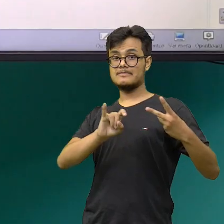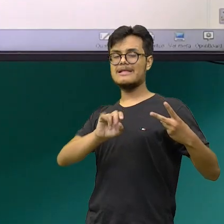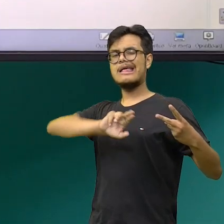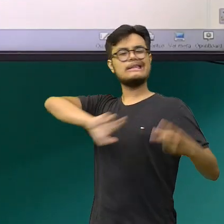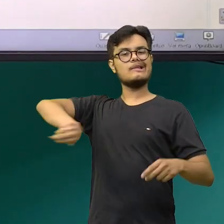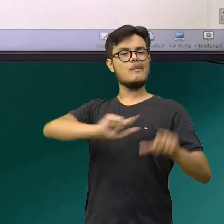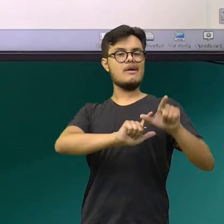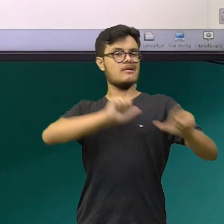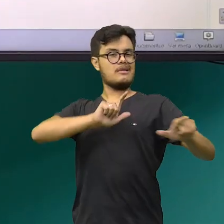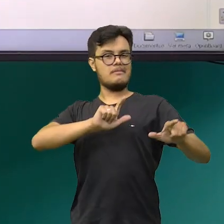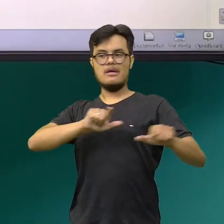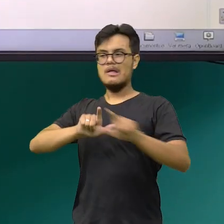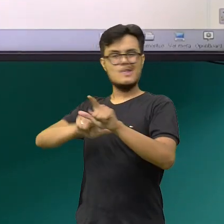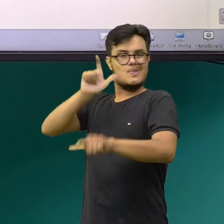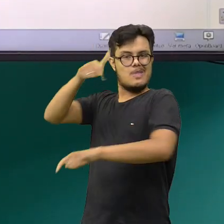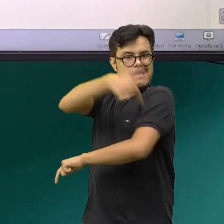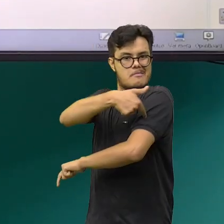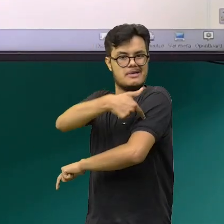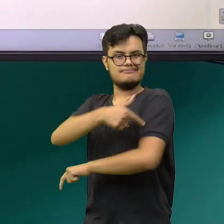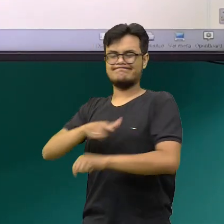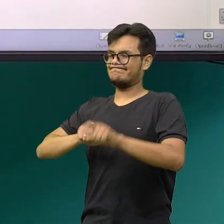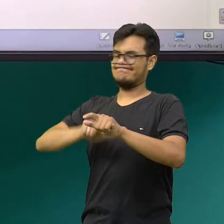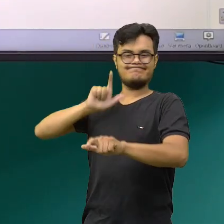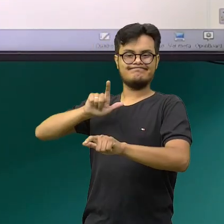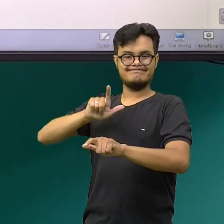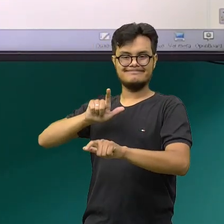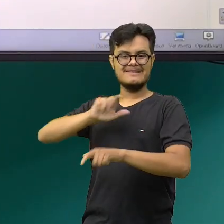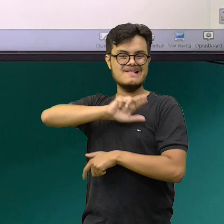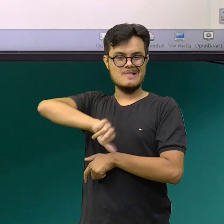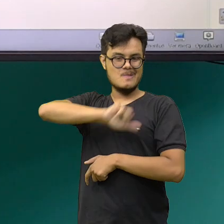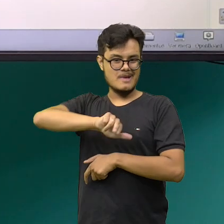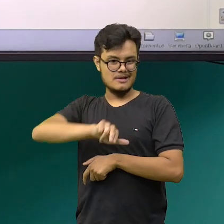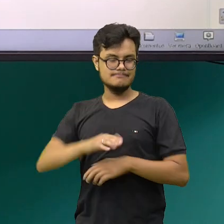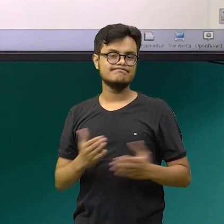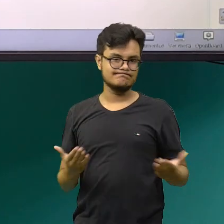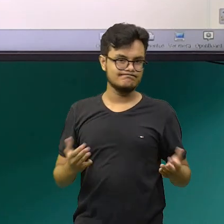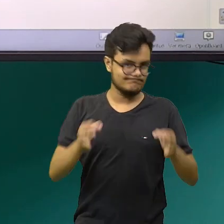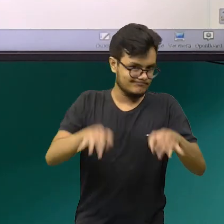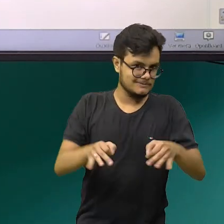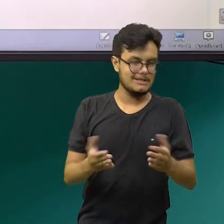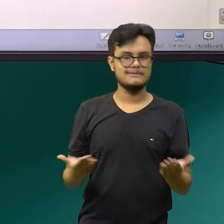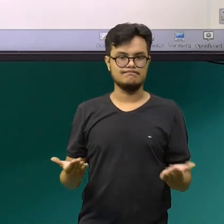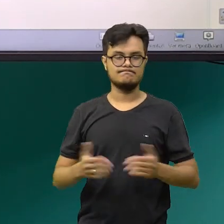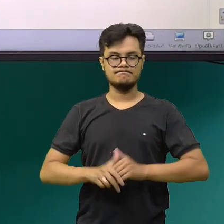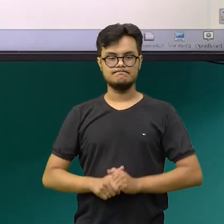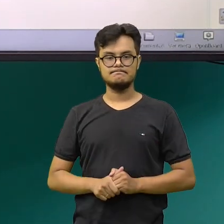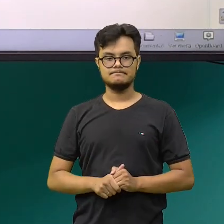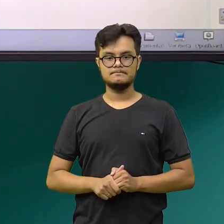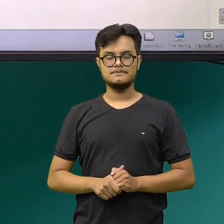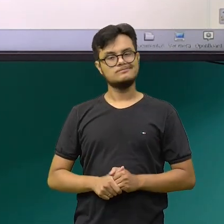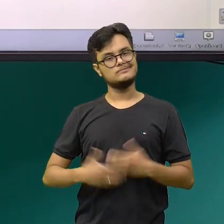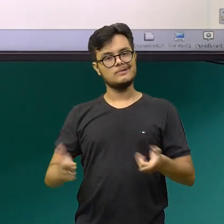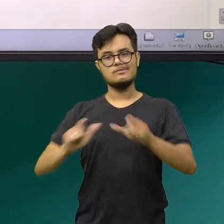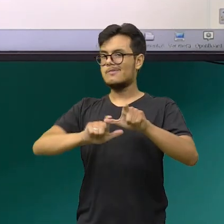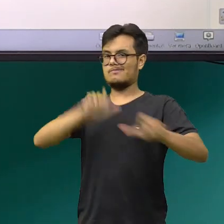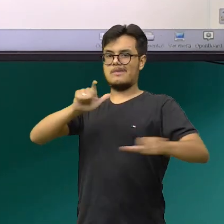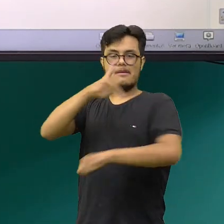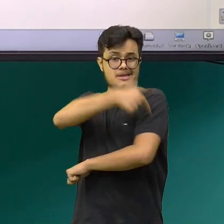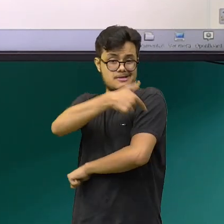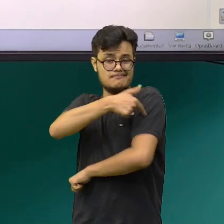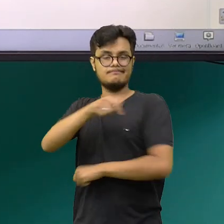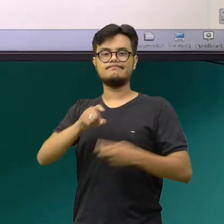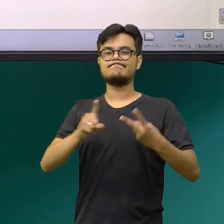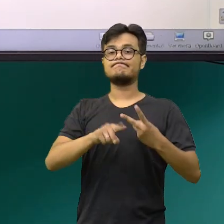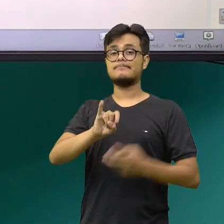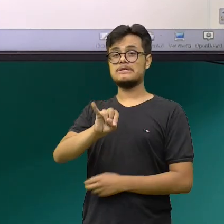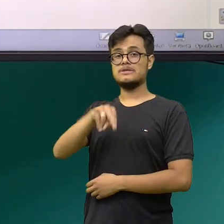resistente. Ou seja, ele produz a insulina, mas o organismo dele tem uma tolerância com a própria insulina que ele mesmo